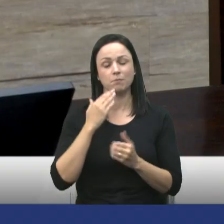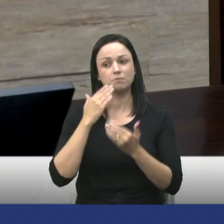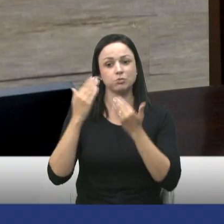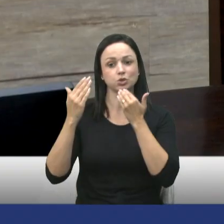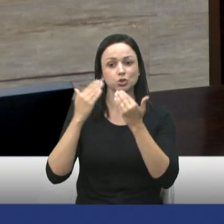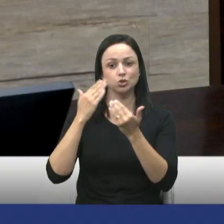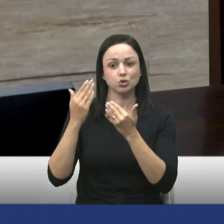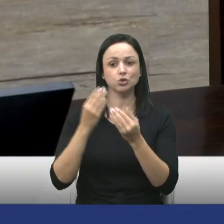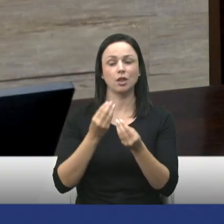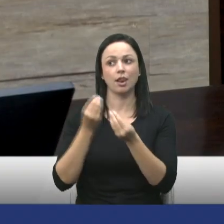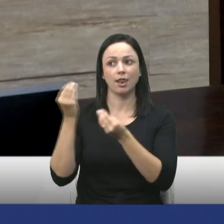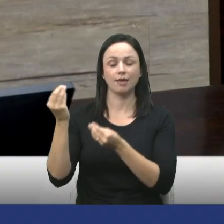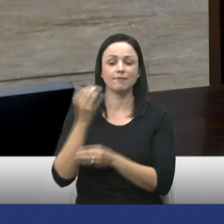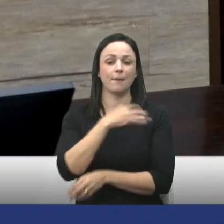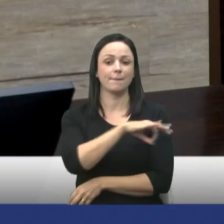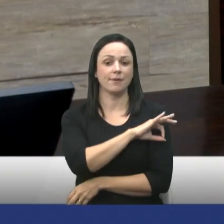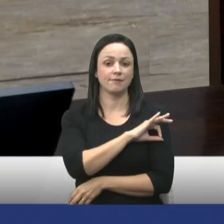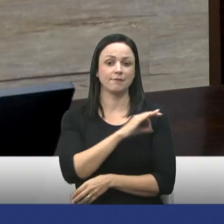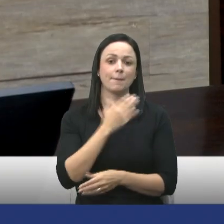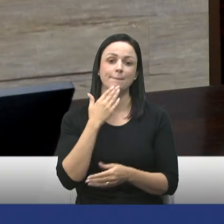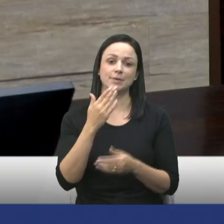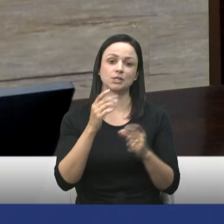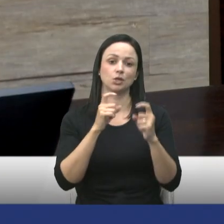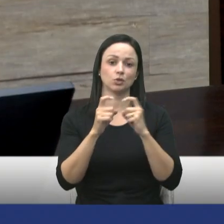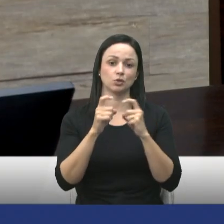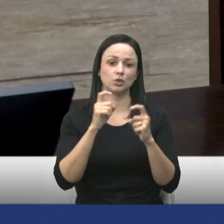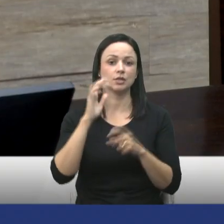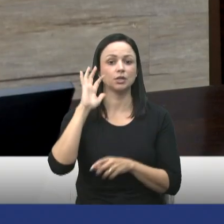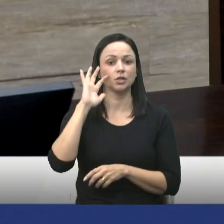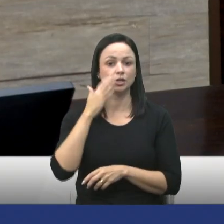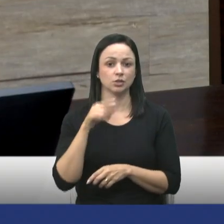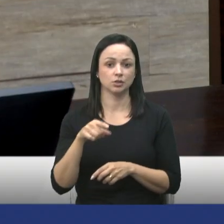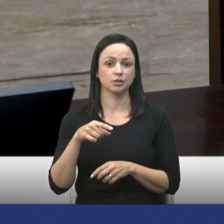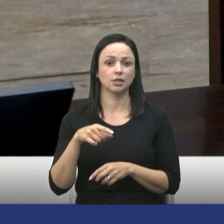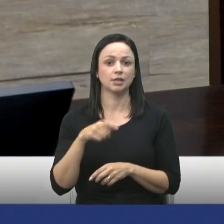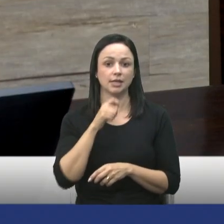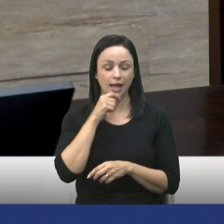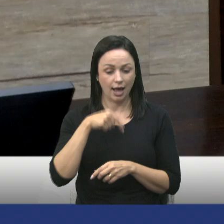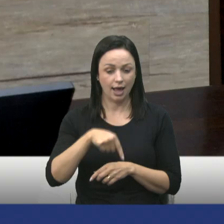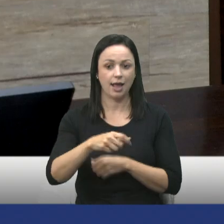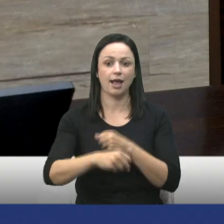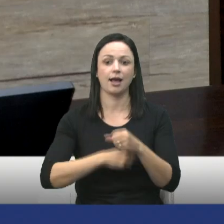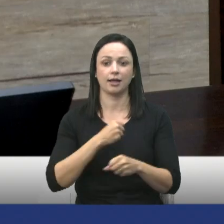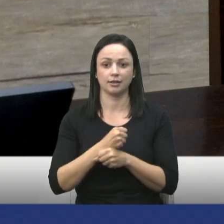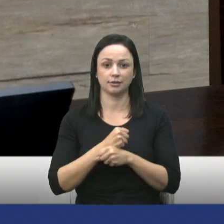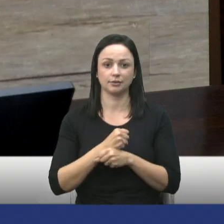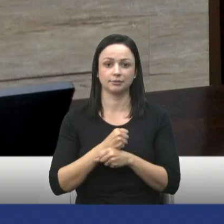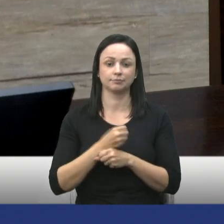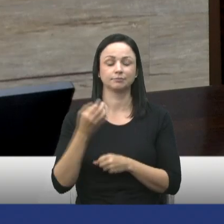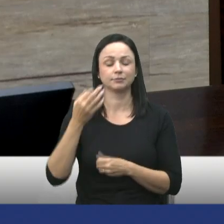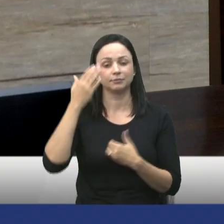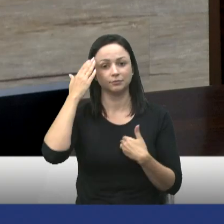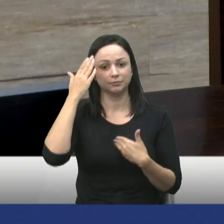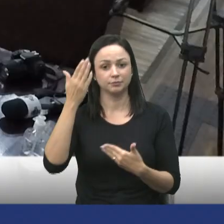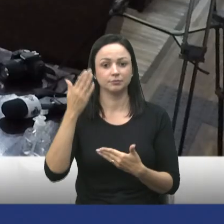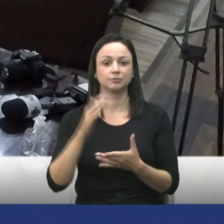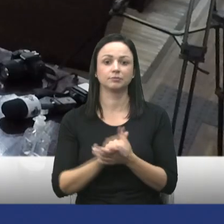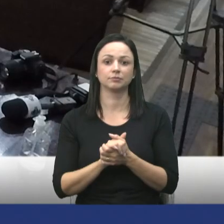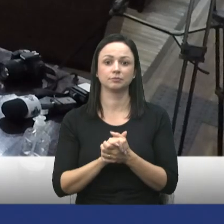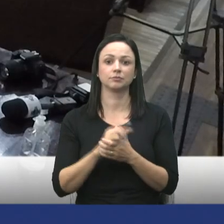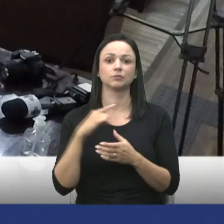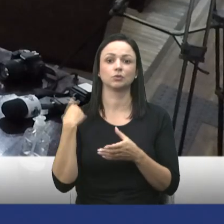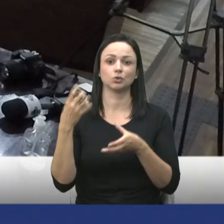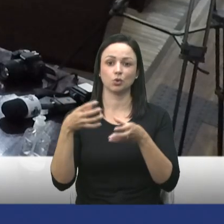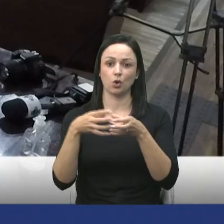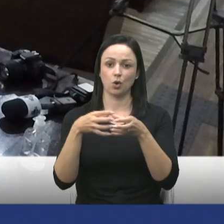até o prefeito, marcar reunião e, quem sabe, né, solucionar isso ainda esse ano. Perfeito, muito obrigada. E eu quero ressaltar que a nossa